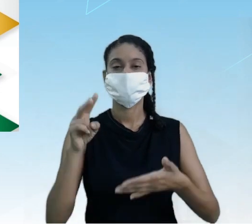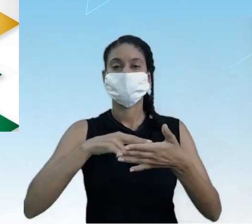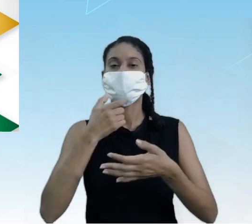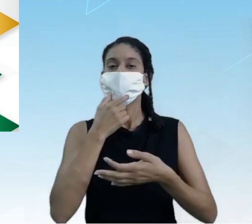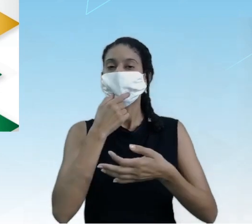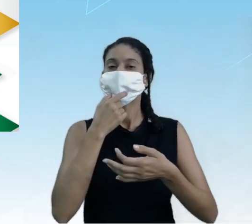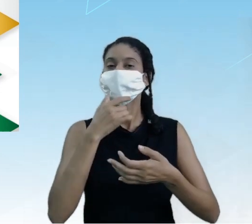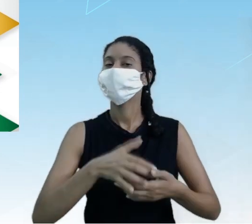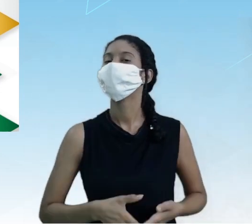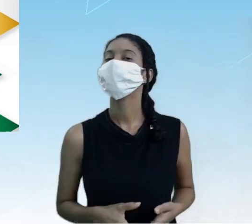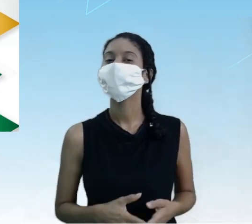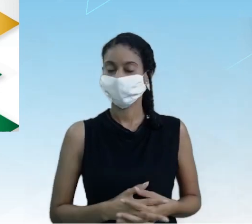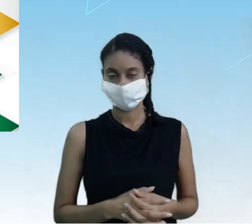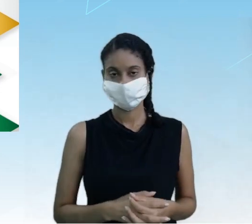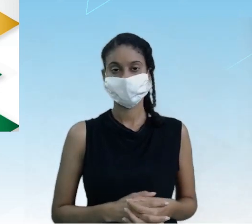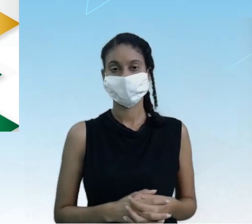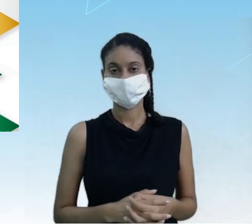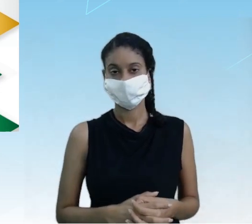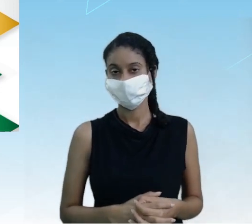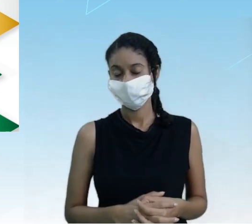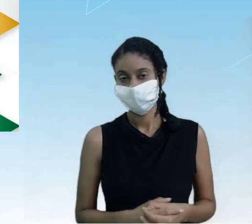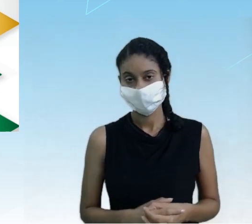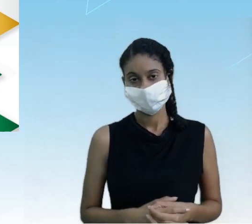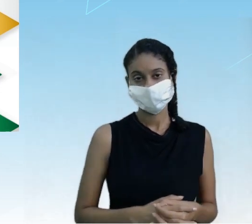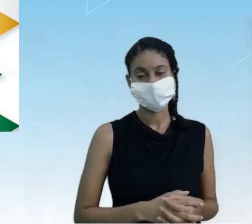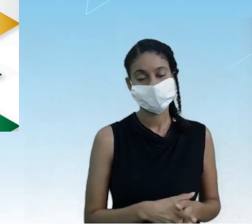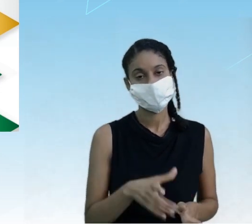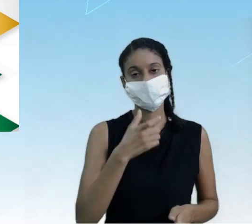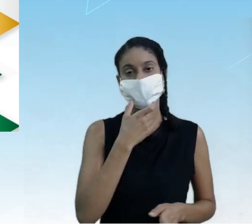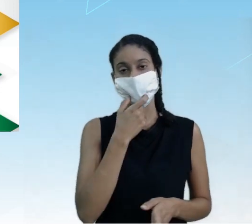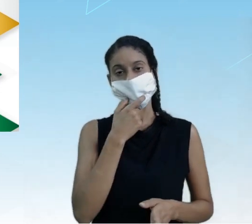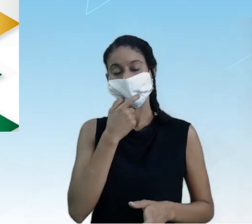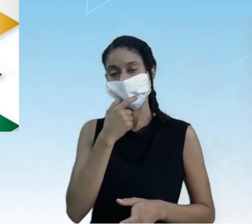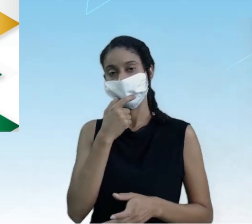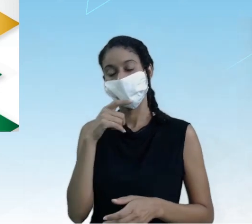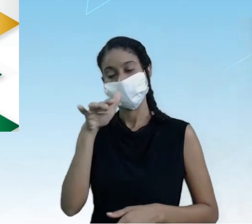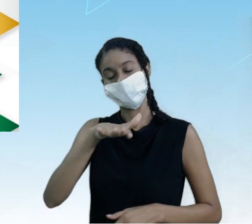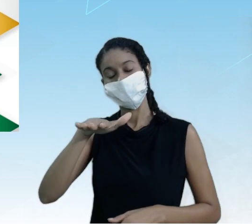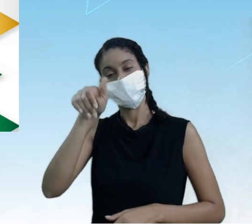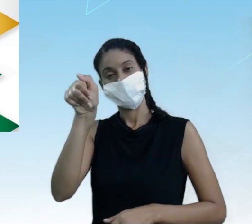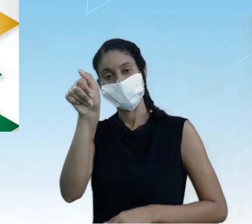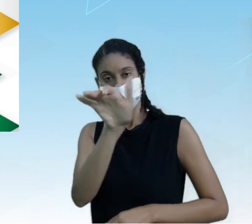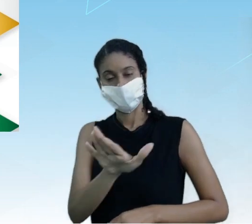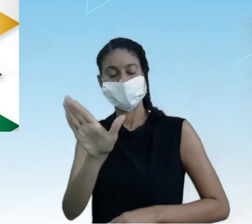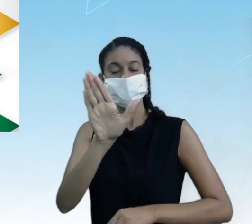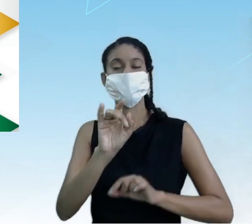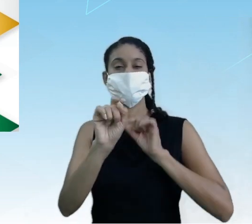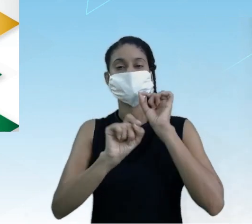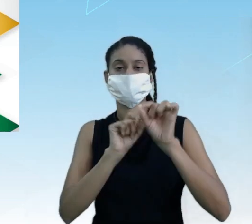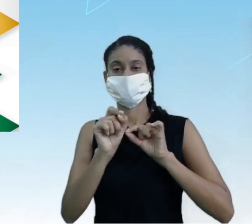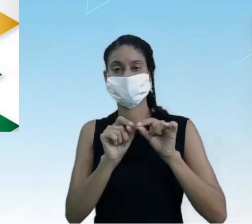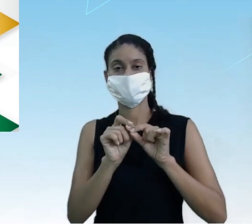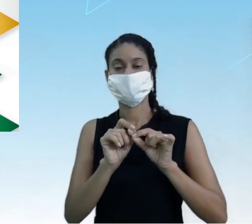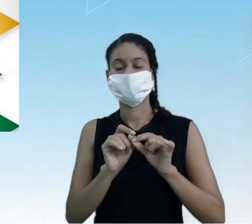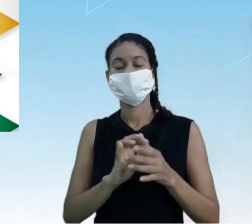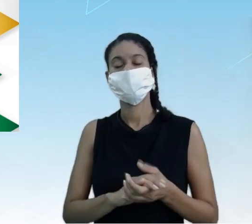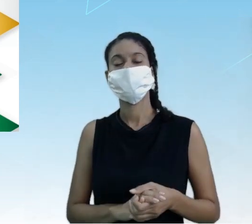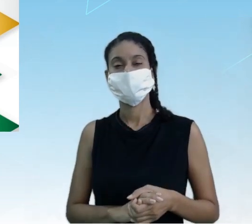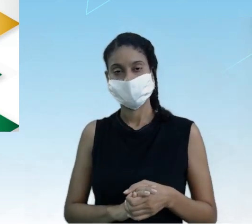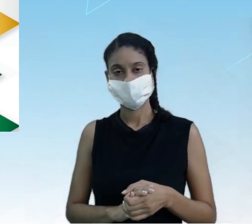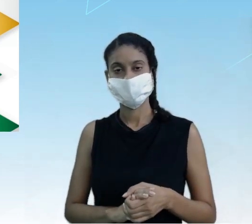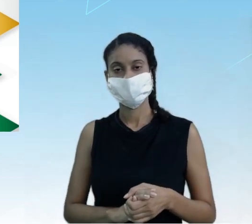different historical inputs. O inglês no continente asiático, ele é justamente o